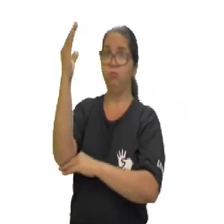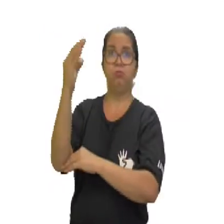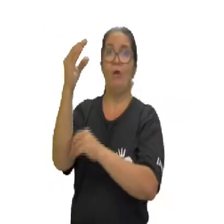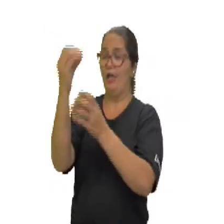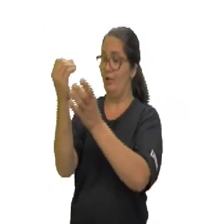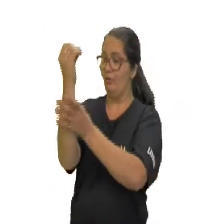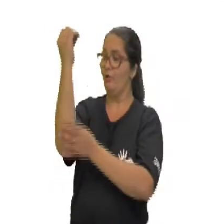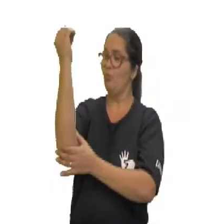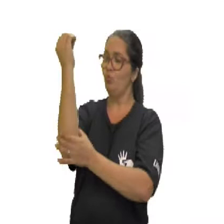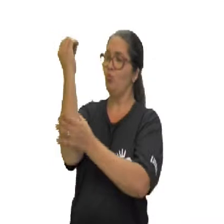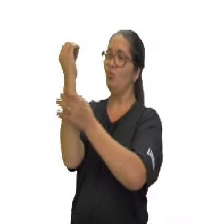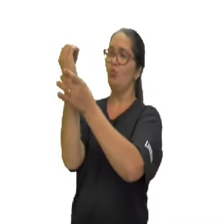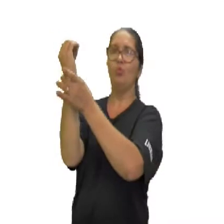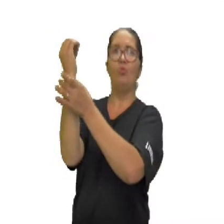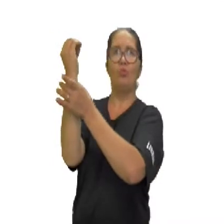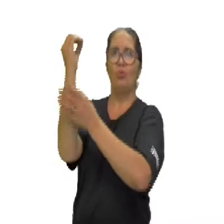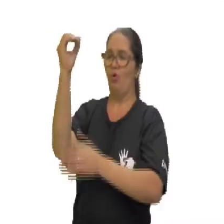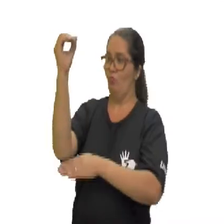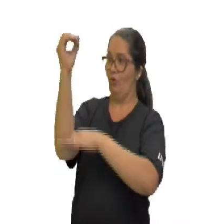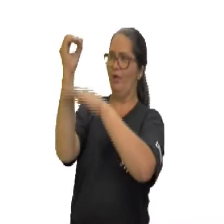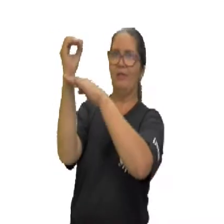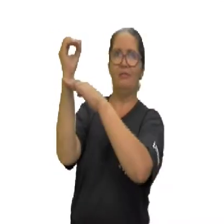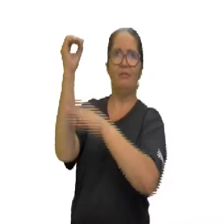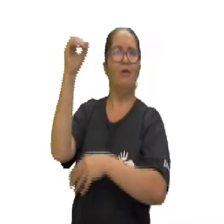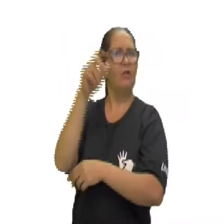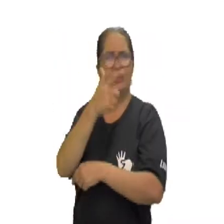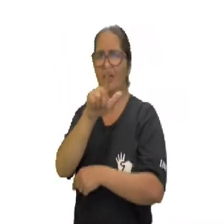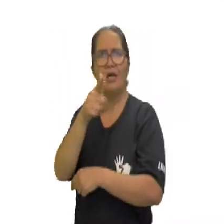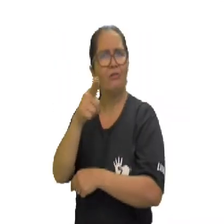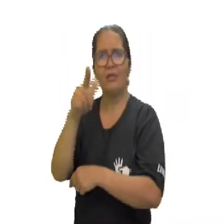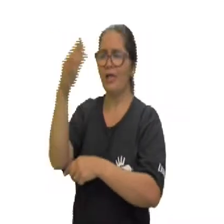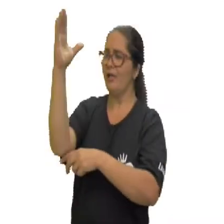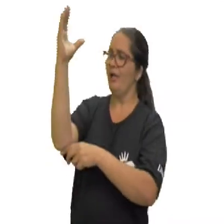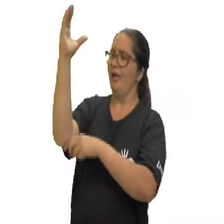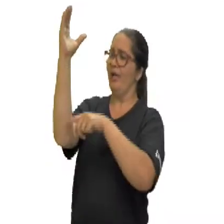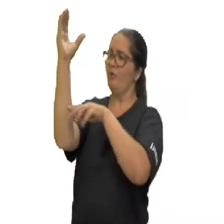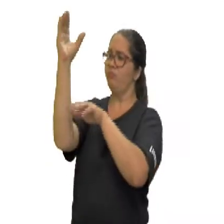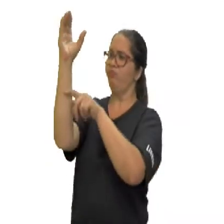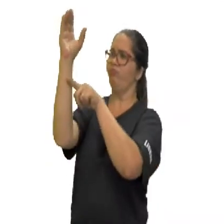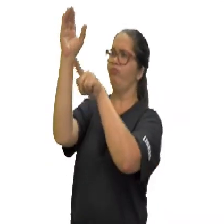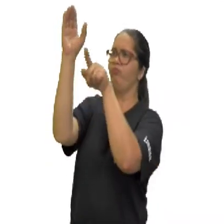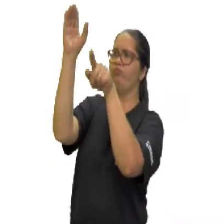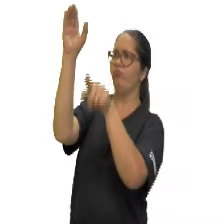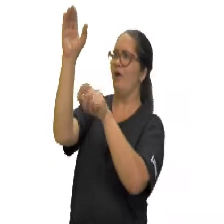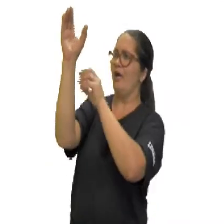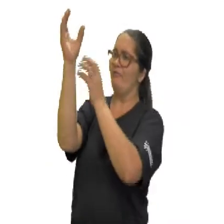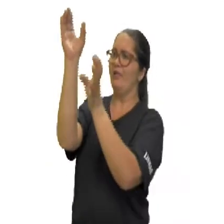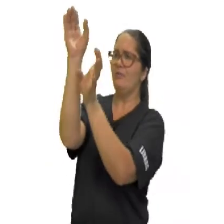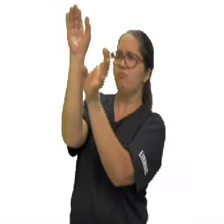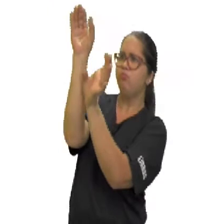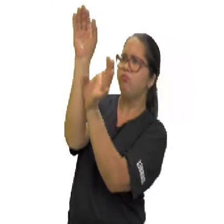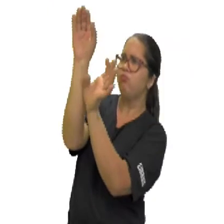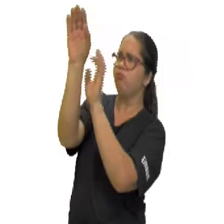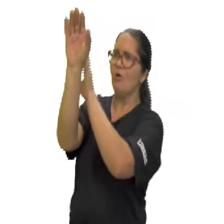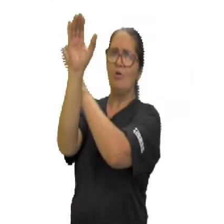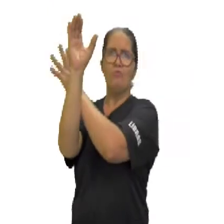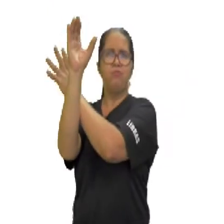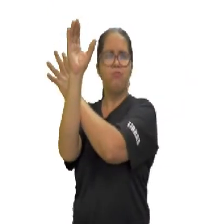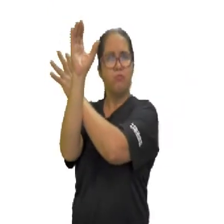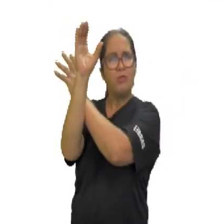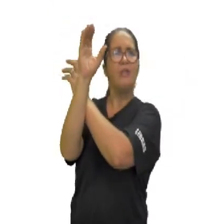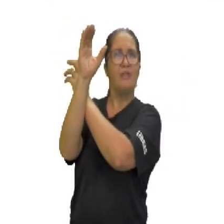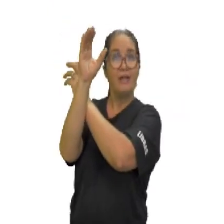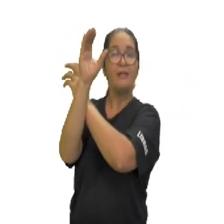por gramíneas, então observem a imagem. A gente tem alguns arbustos, árvores, elas não são árvores grandes, então são